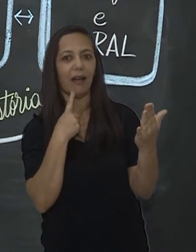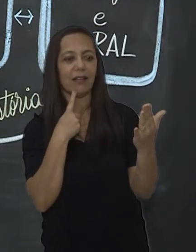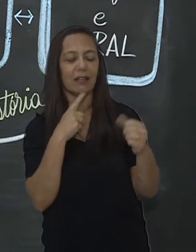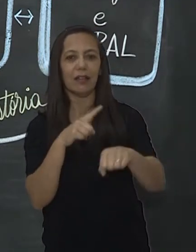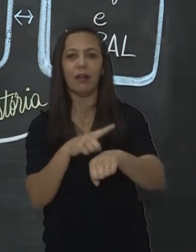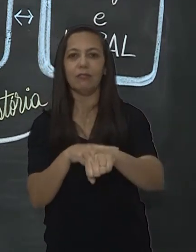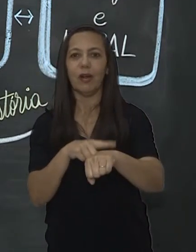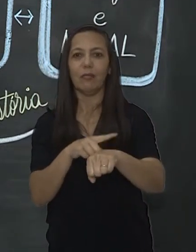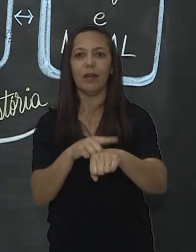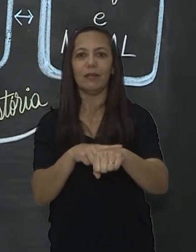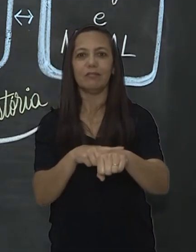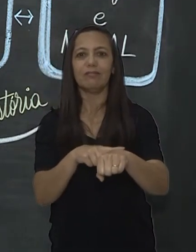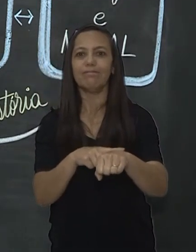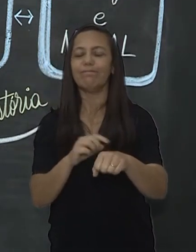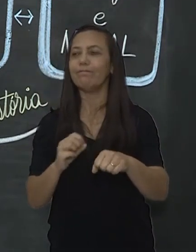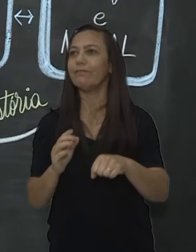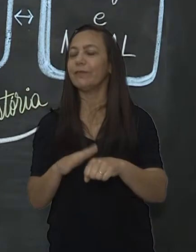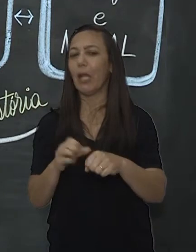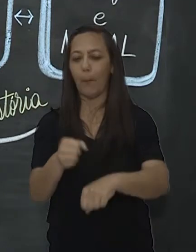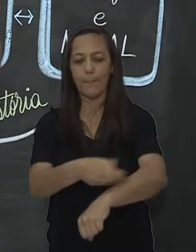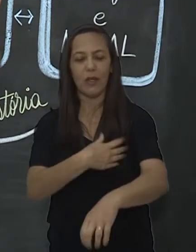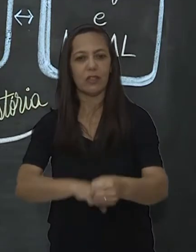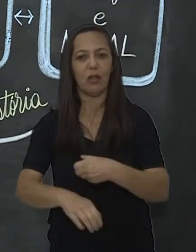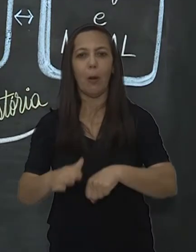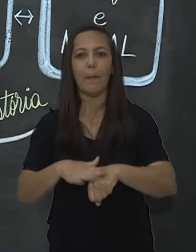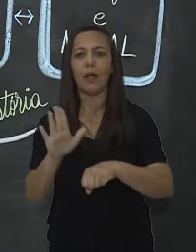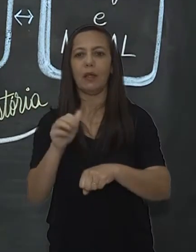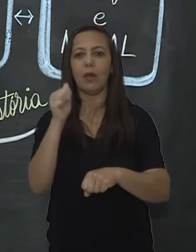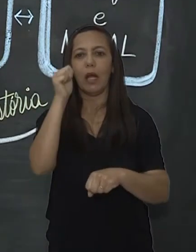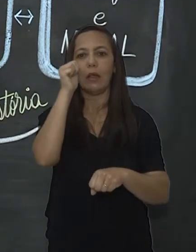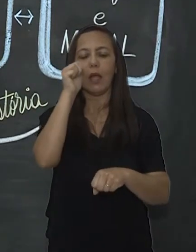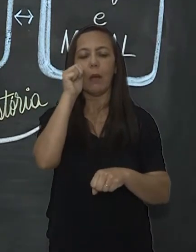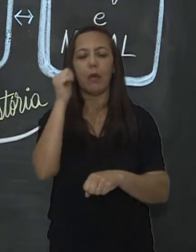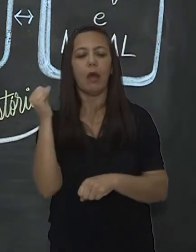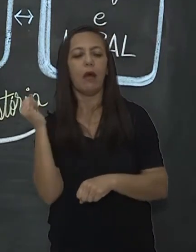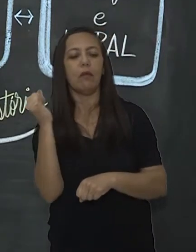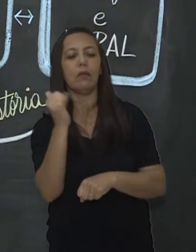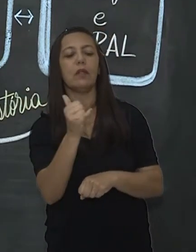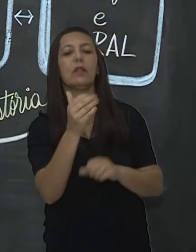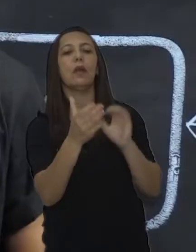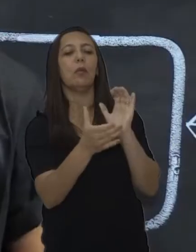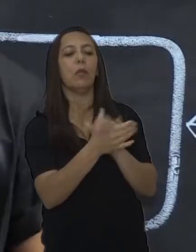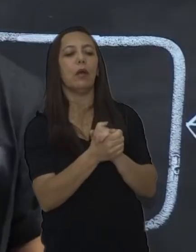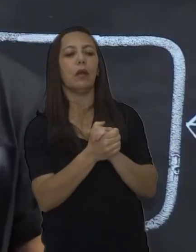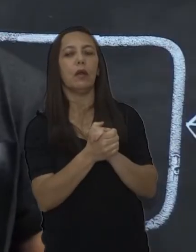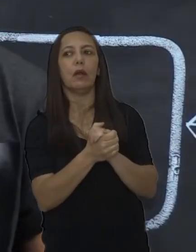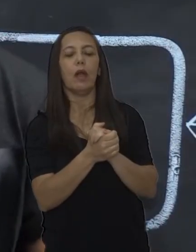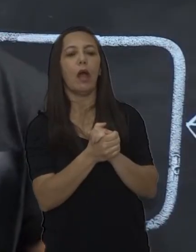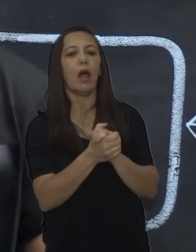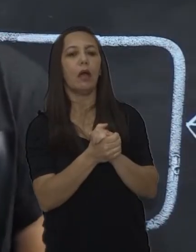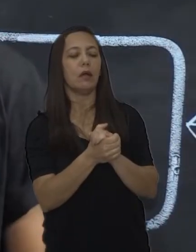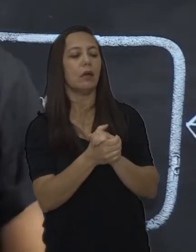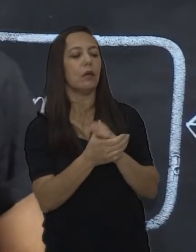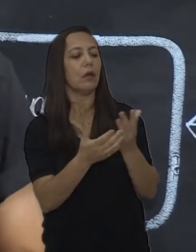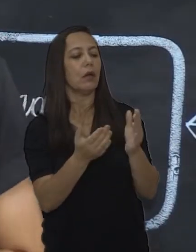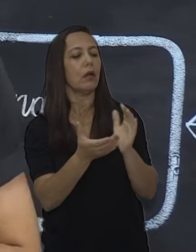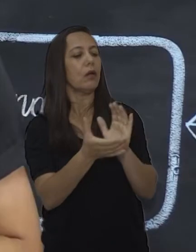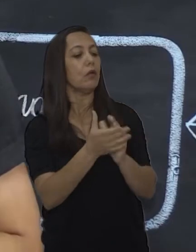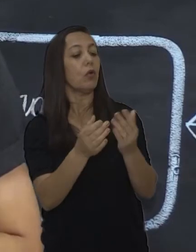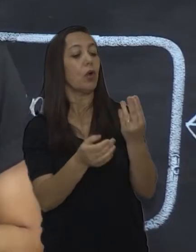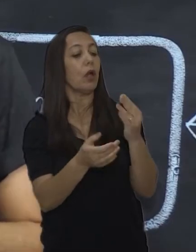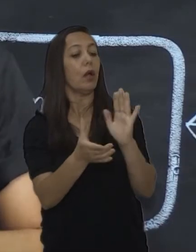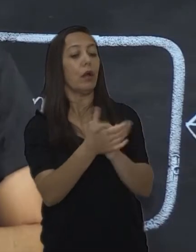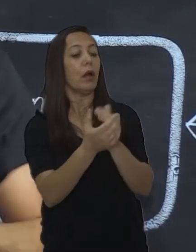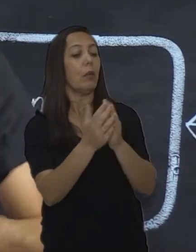momento de maior emoção da história, que é quando, por exemplo, a personagem diz ao marido que, enfim, este relacionamento acabou, vamos terminar